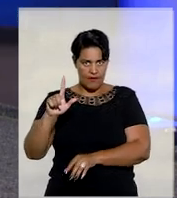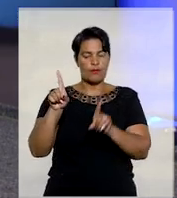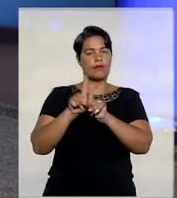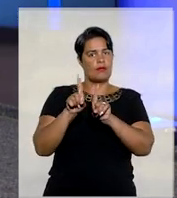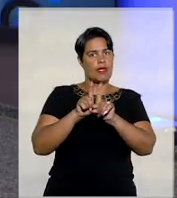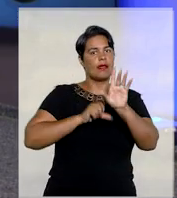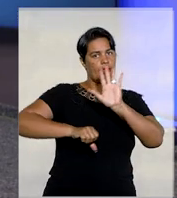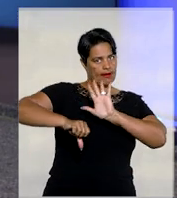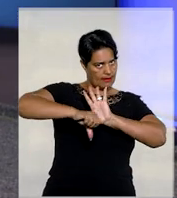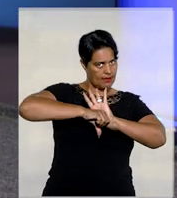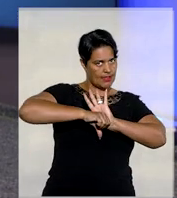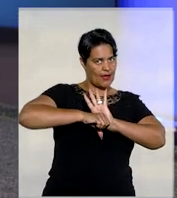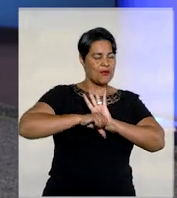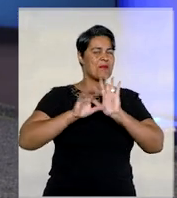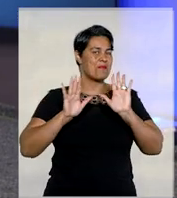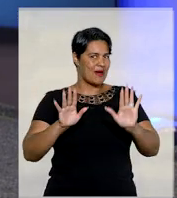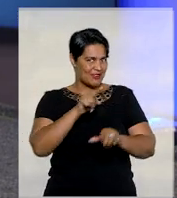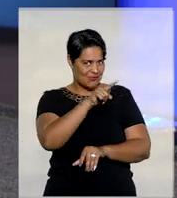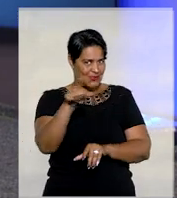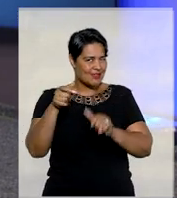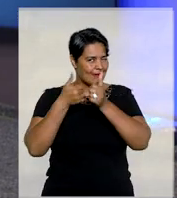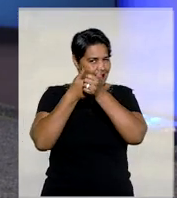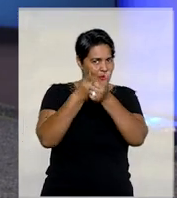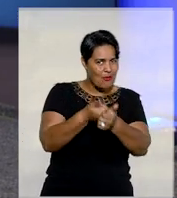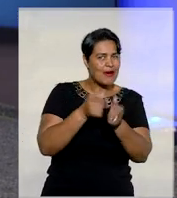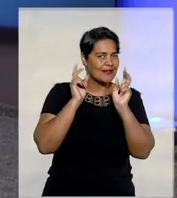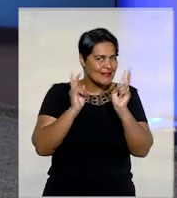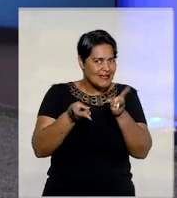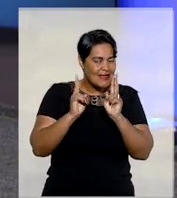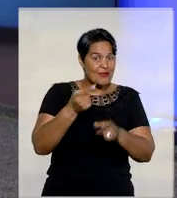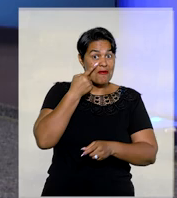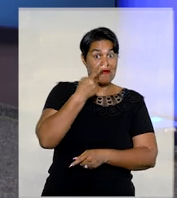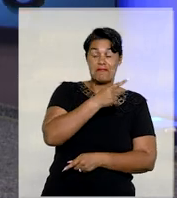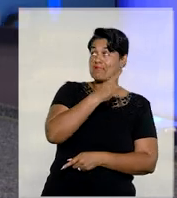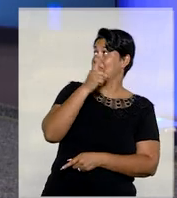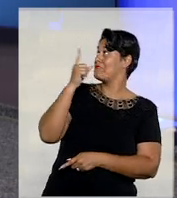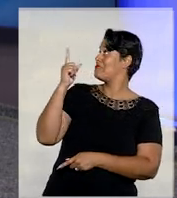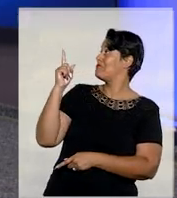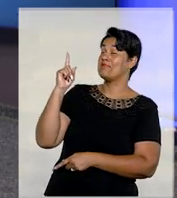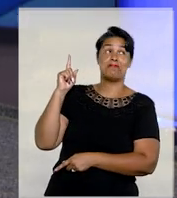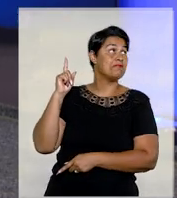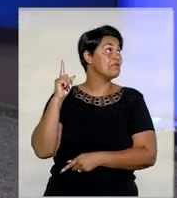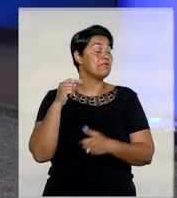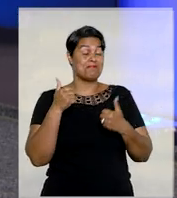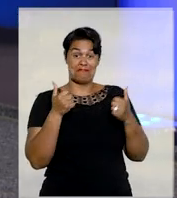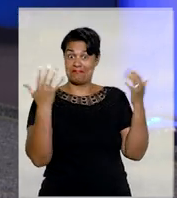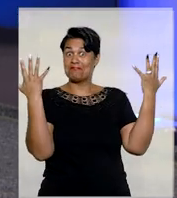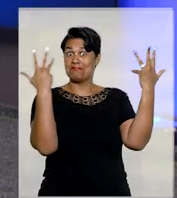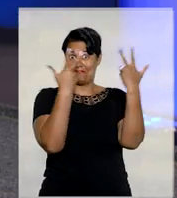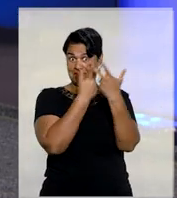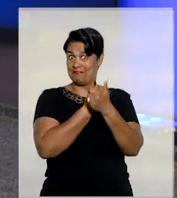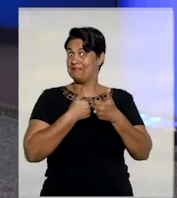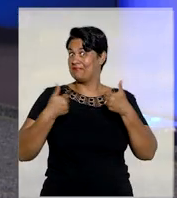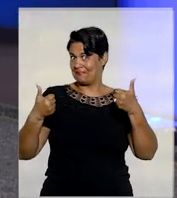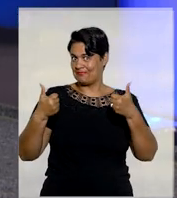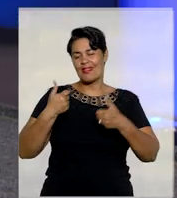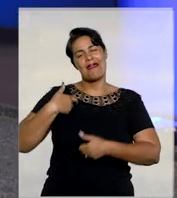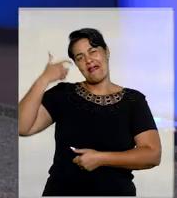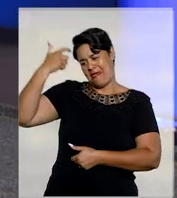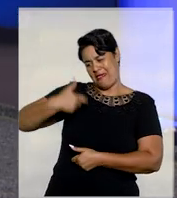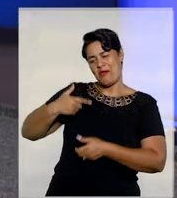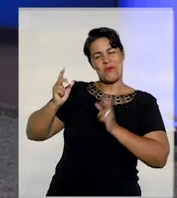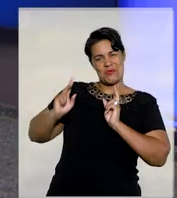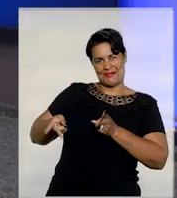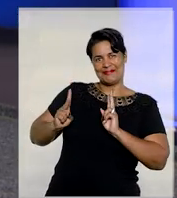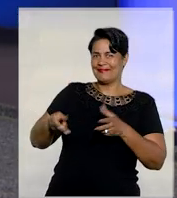nos acompanha por vídeo, já deu para perceber aqui, né? A gente está de estúdio renovado, de cara nova, só para você aí do outro lado. Mas a apresentação